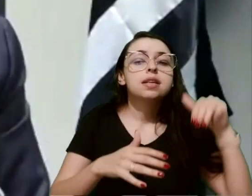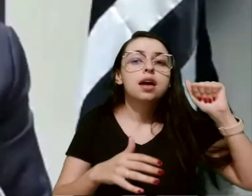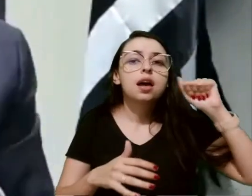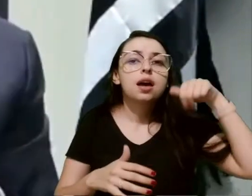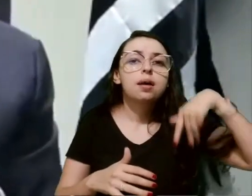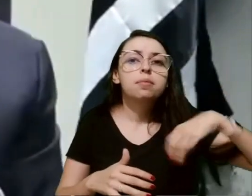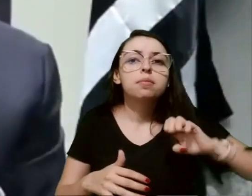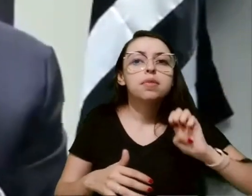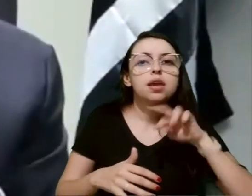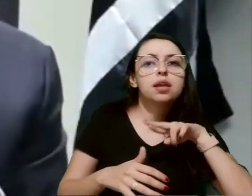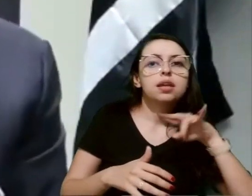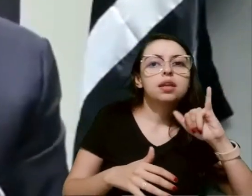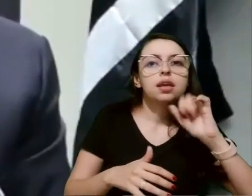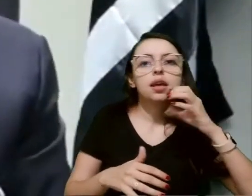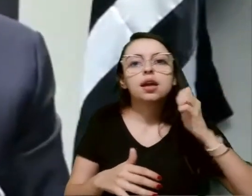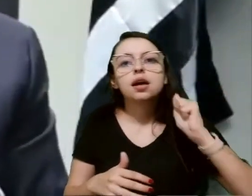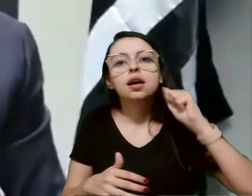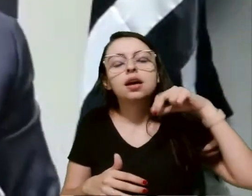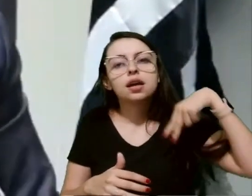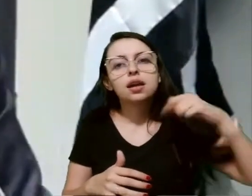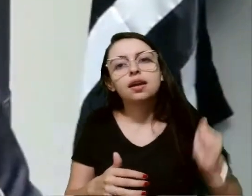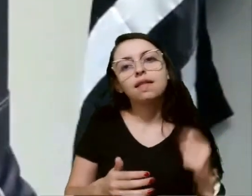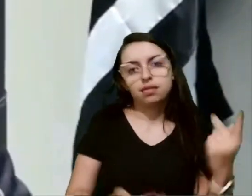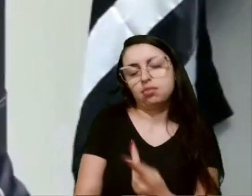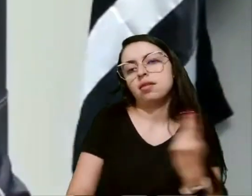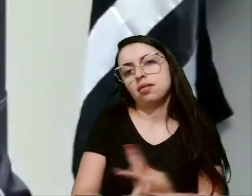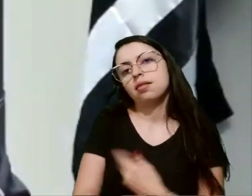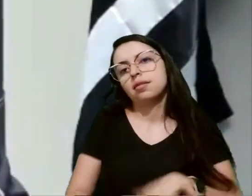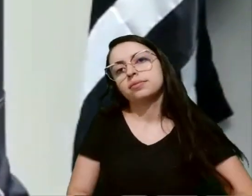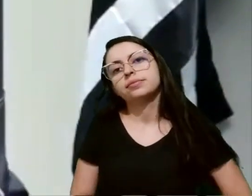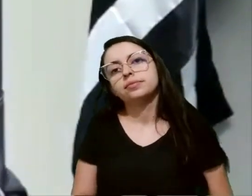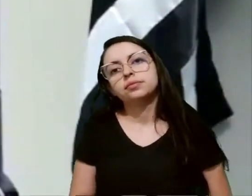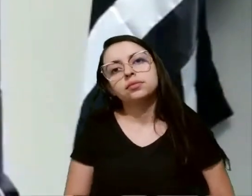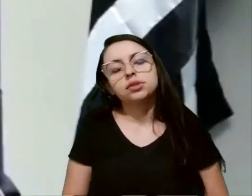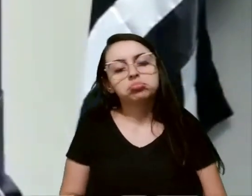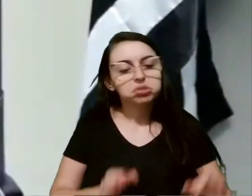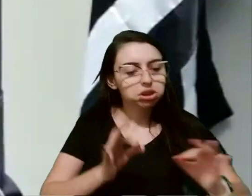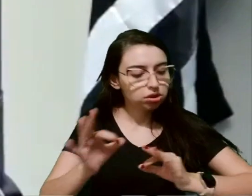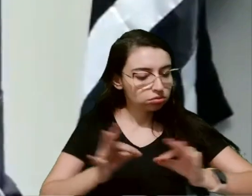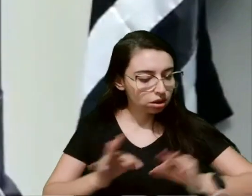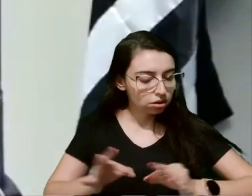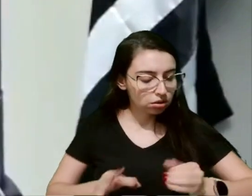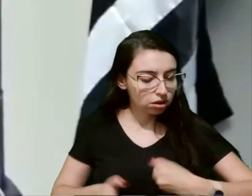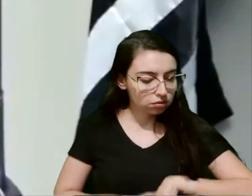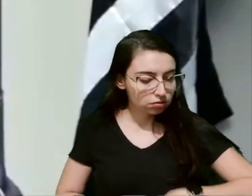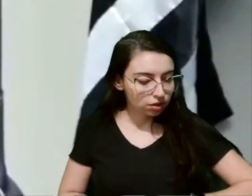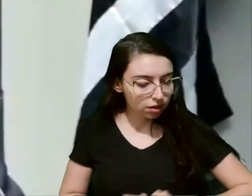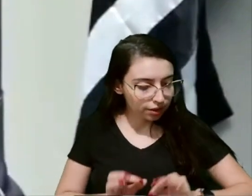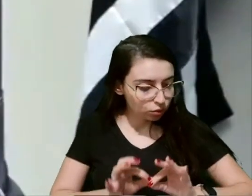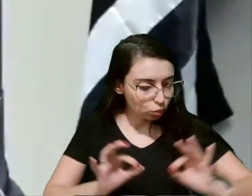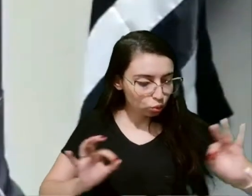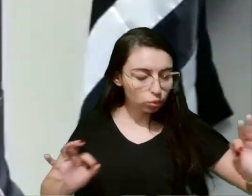tá errado. Então, assim, na administração judiciária, a gente precisa ter uma métrica de